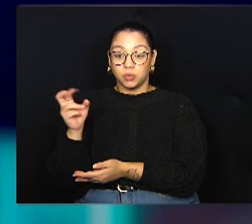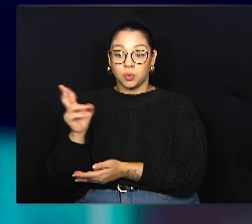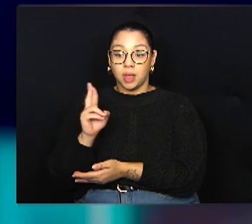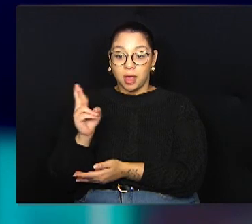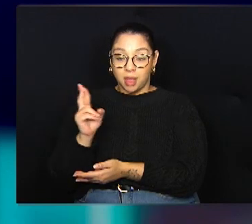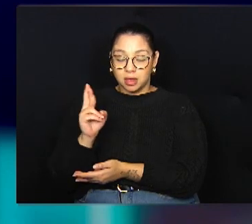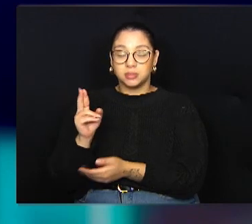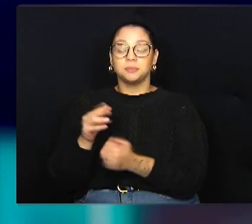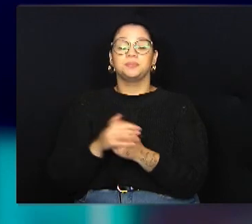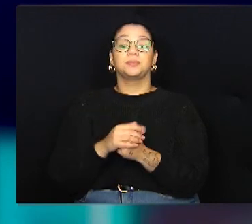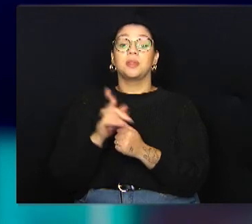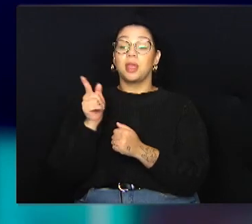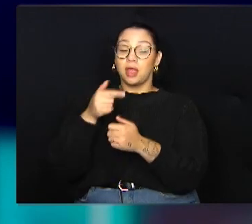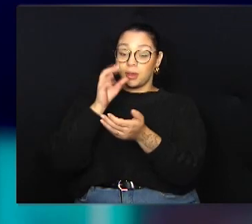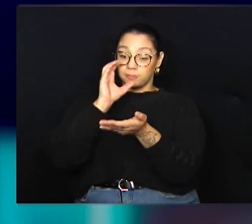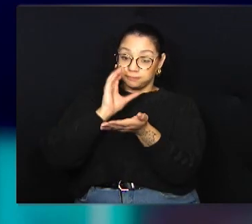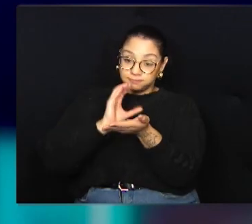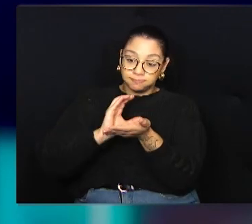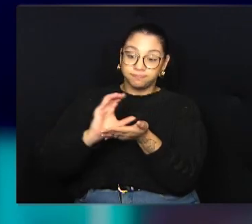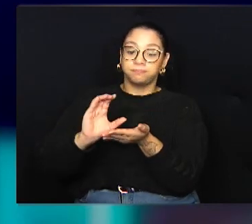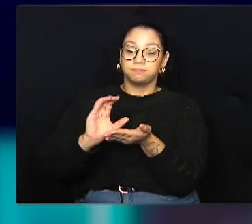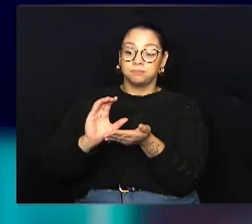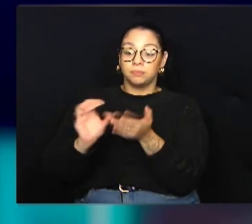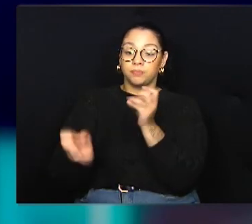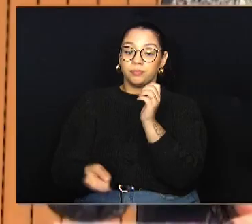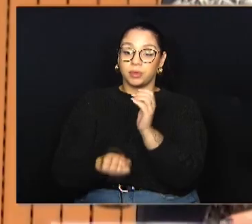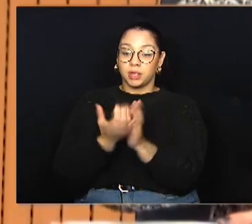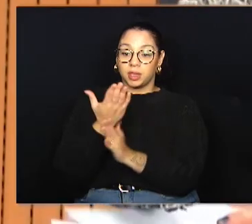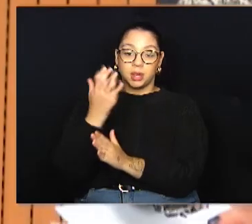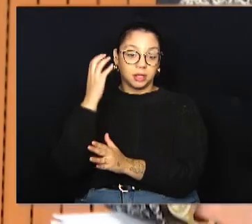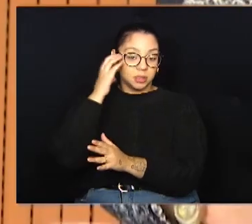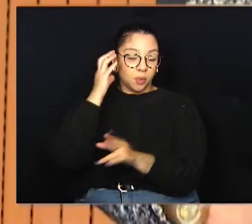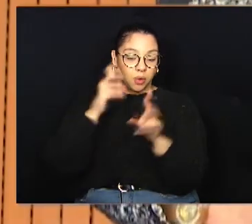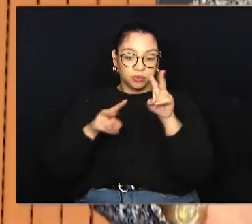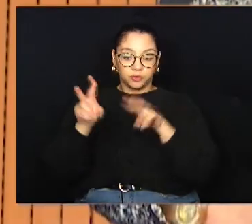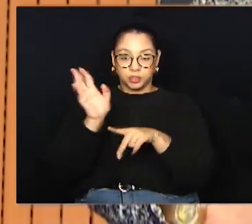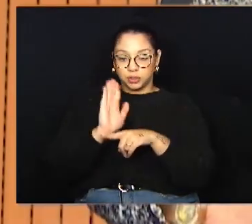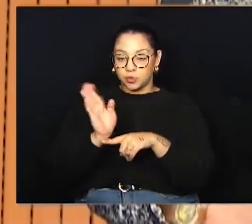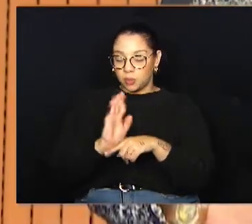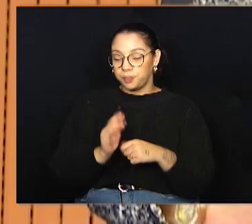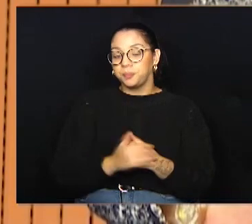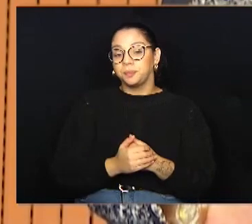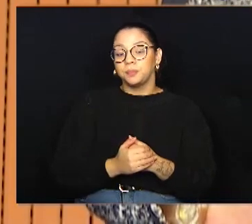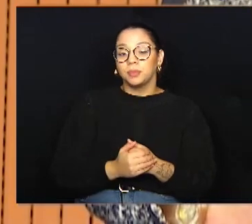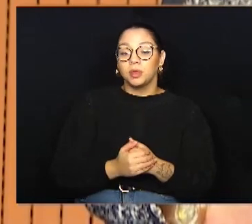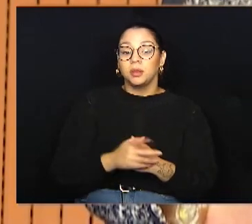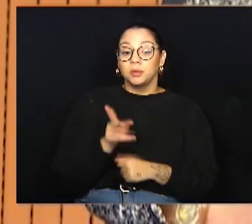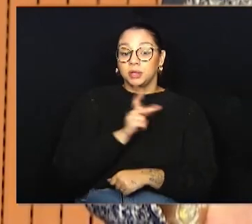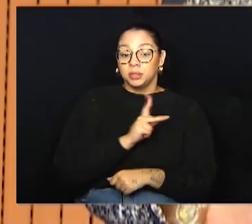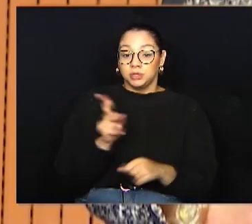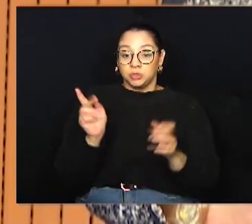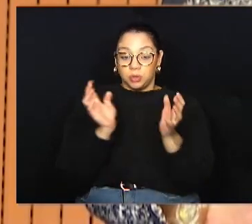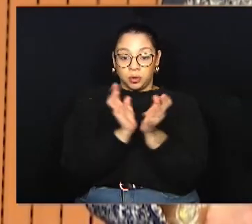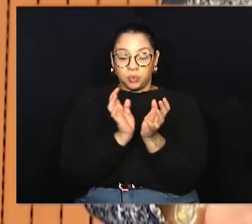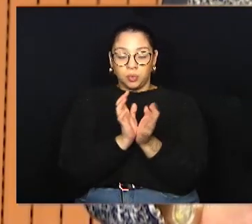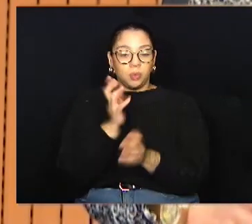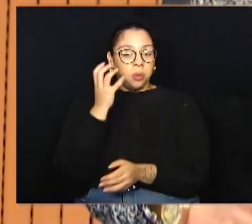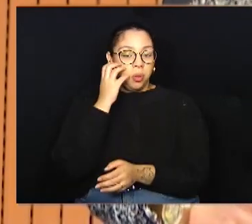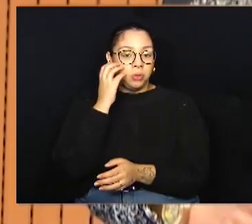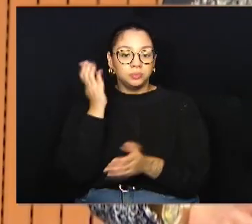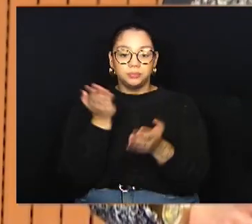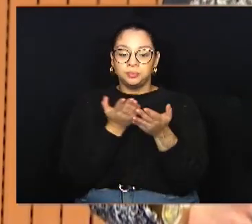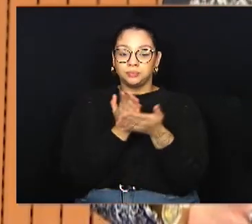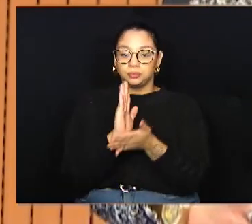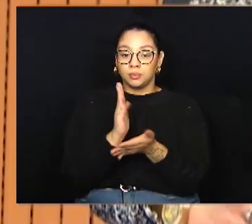4.394.983.000,58 são destinados para a produção audiovisual. O presidente da comissão, vereador Igor Diego, aprovou